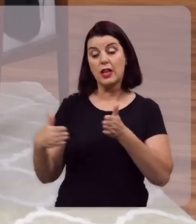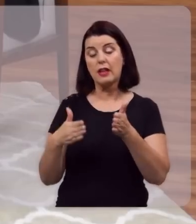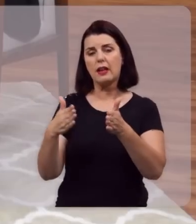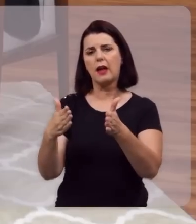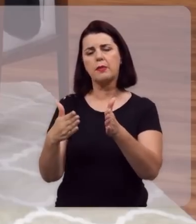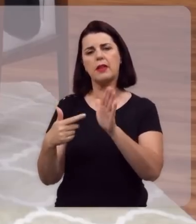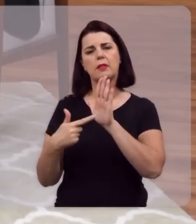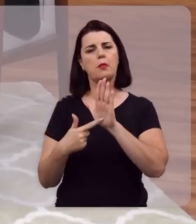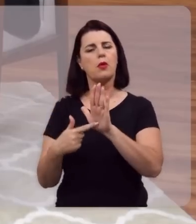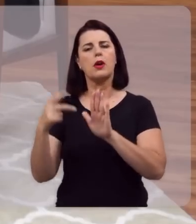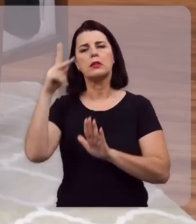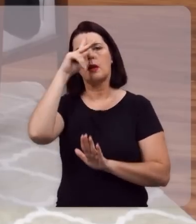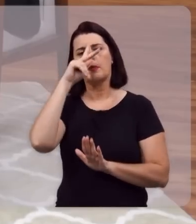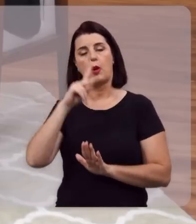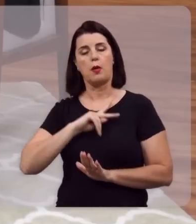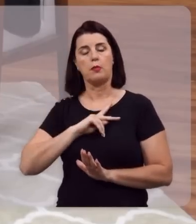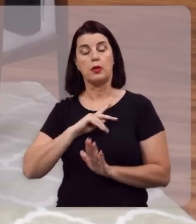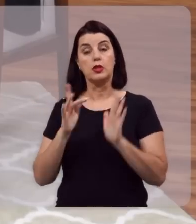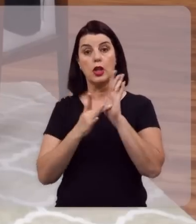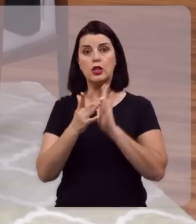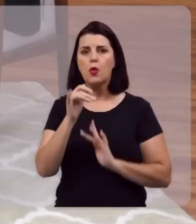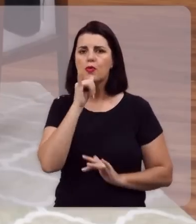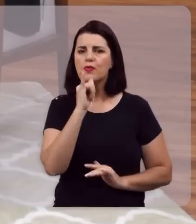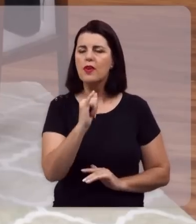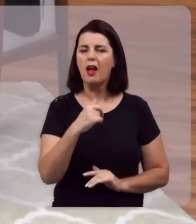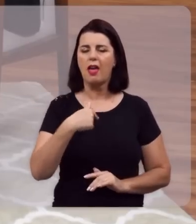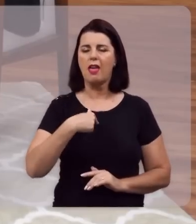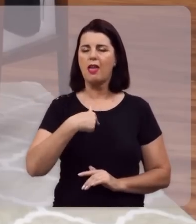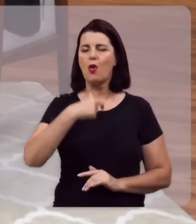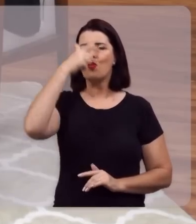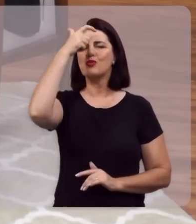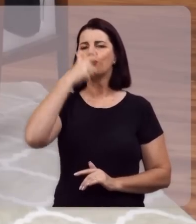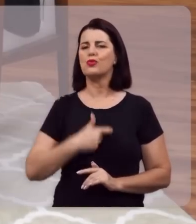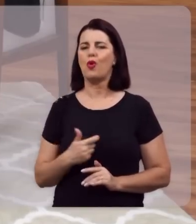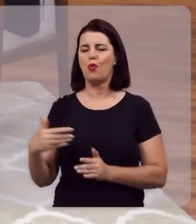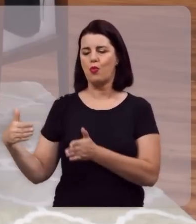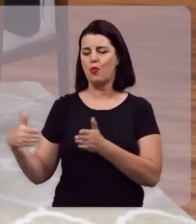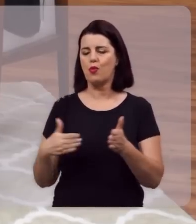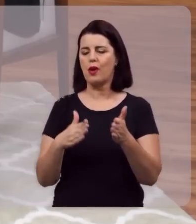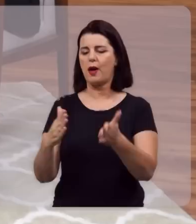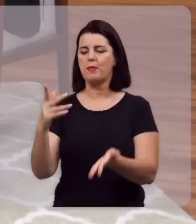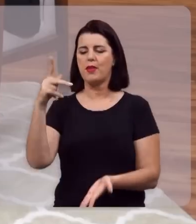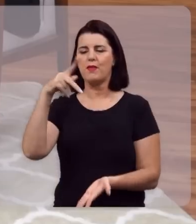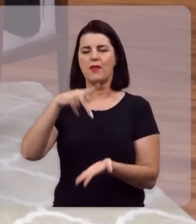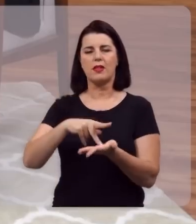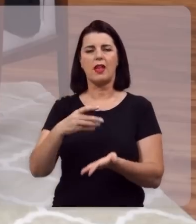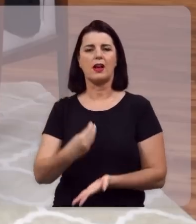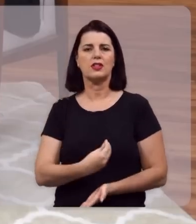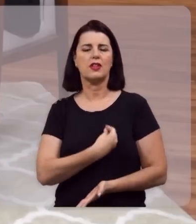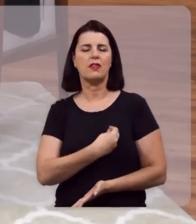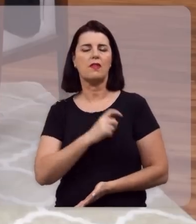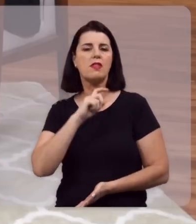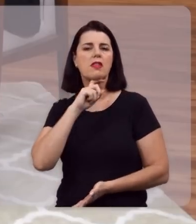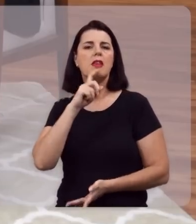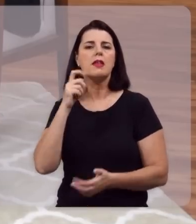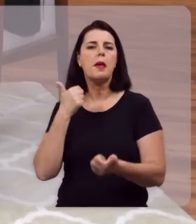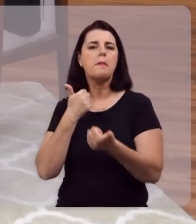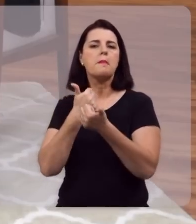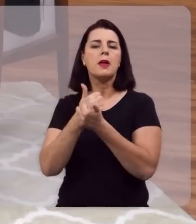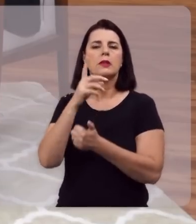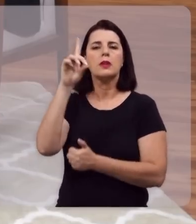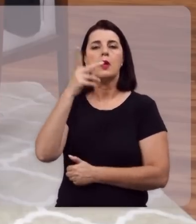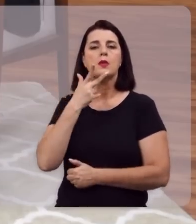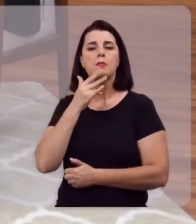assim que ele se refere a si mesmo. Eu sou o caminho e a verdade e a vida. Ninguém vem ao Pai senão por